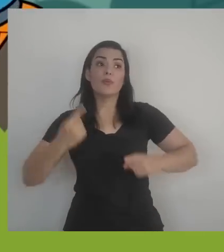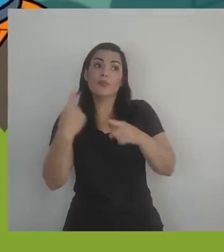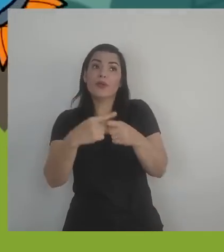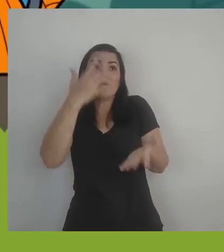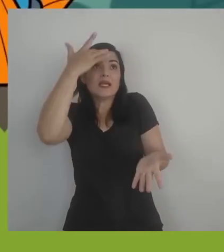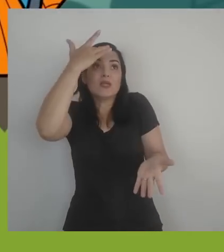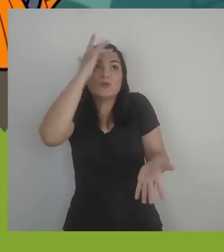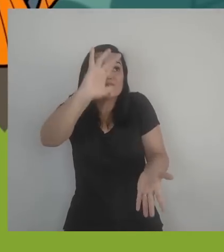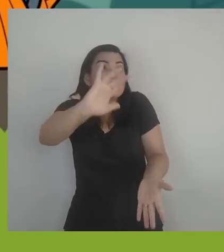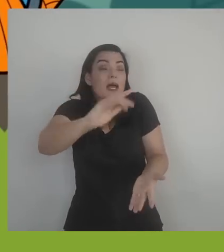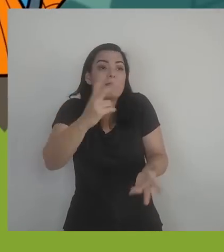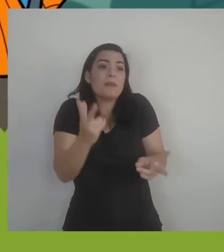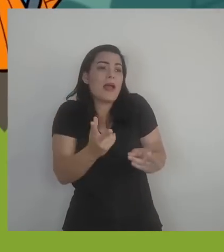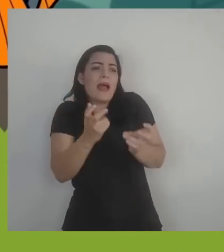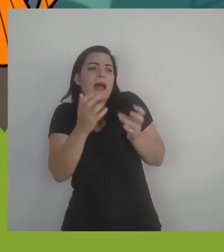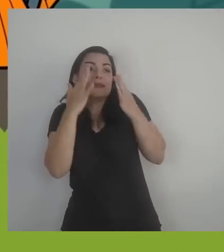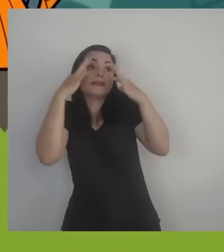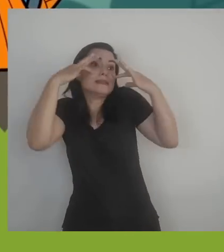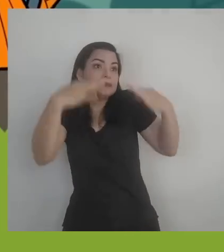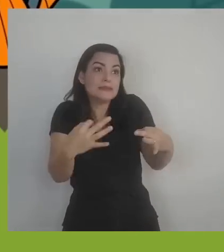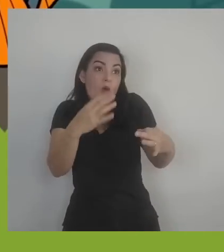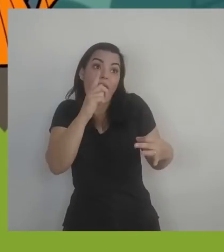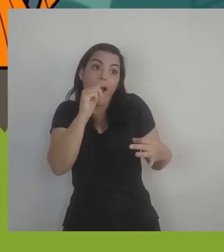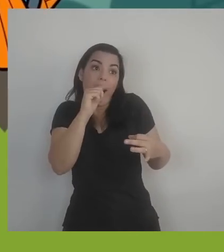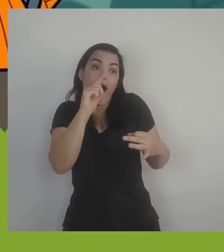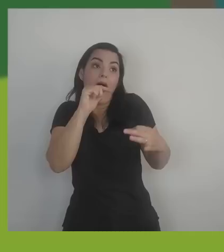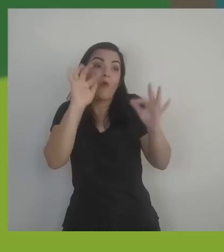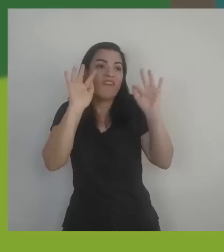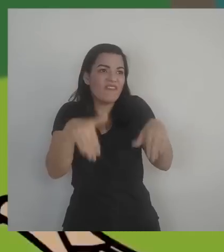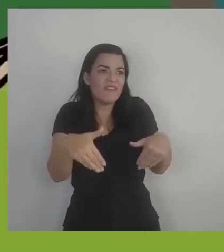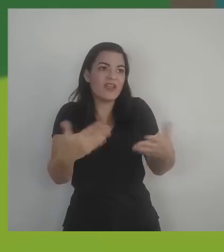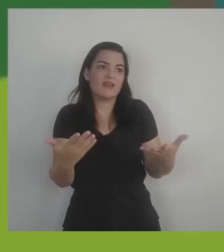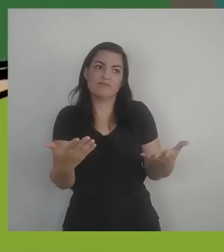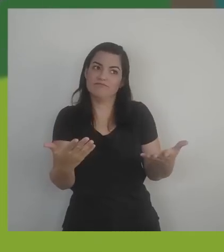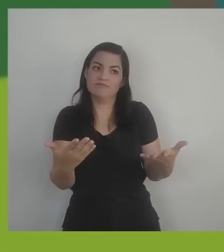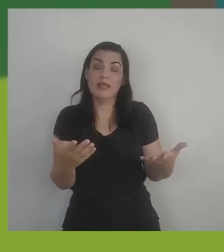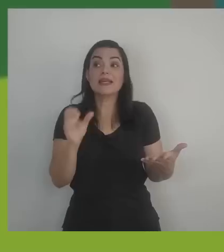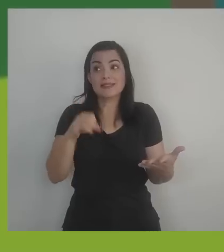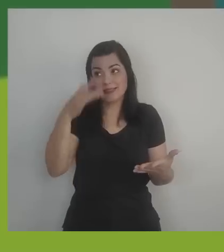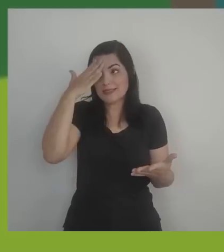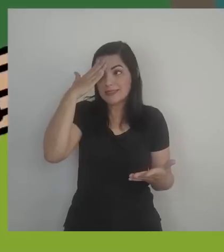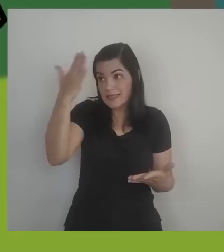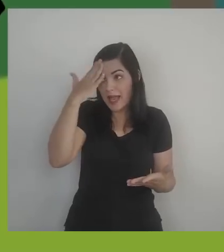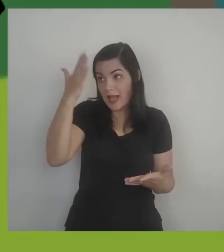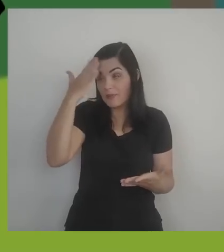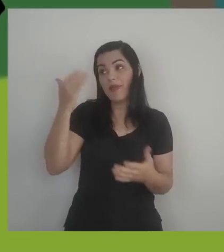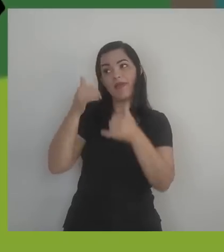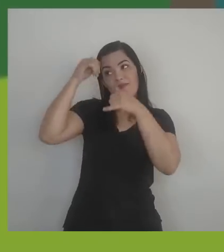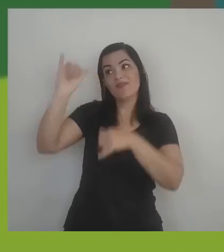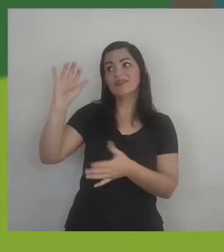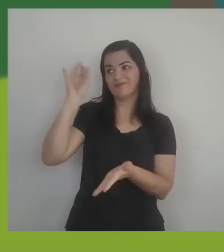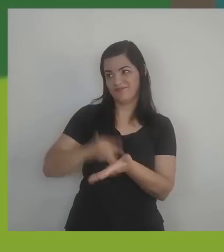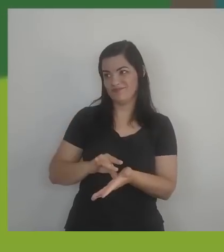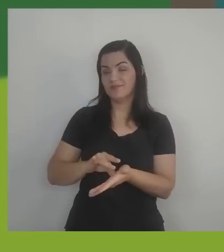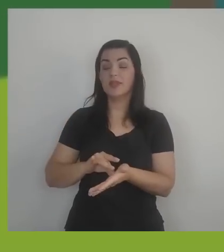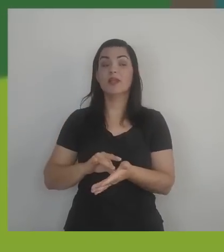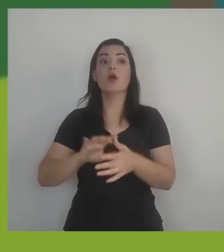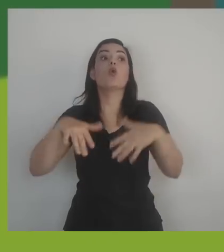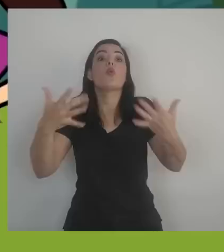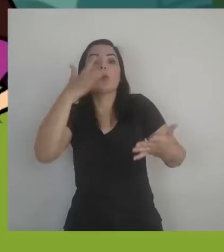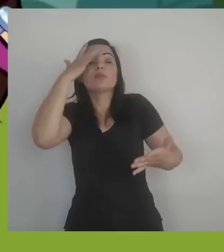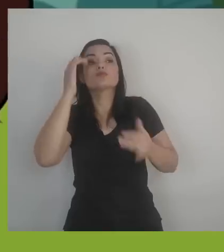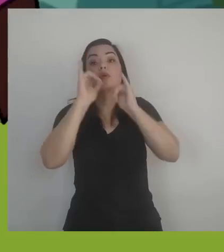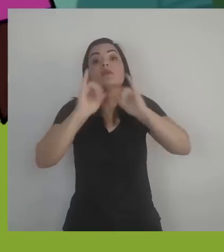água podia acabar. Se elas soubessem, não desperdiçariam. E quem vai falar pra elas que a água pode acabar? Alguém tem